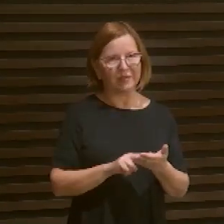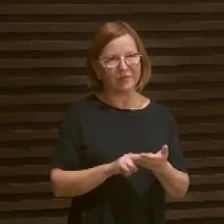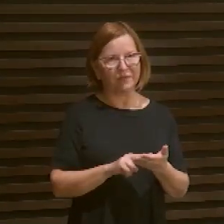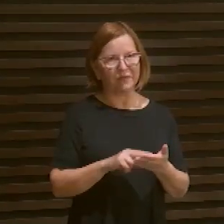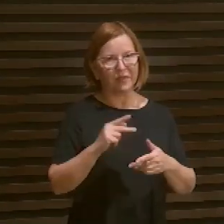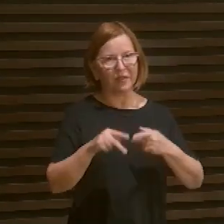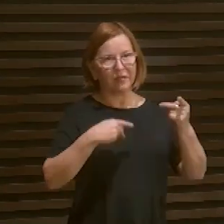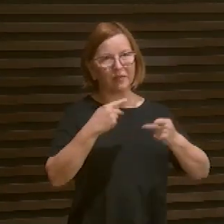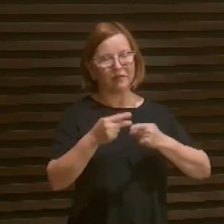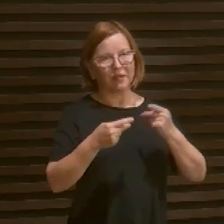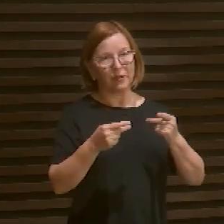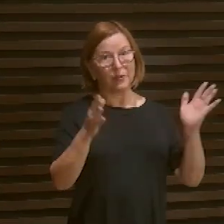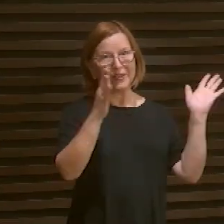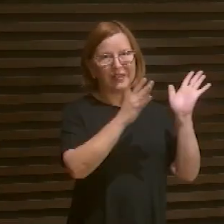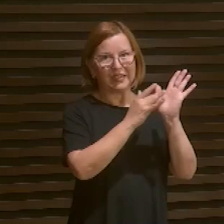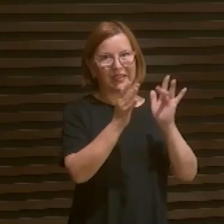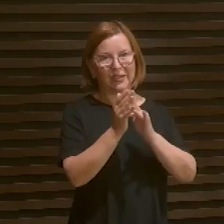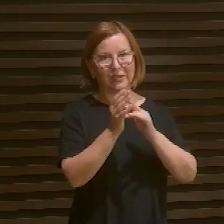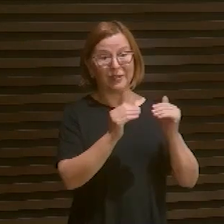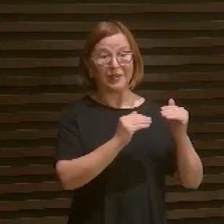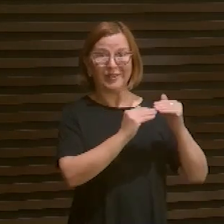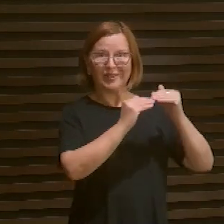constantemente seu argumento de que Jesus é